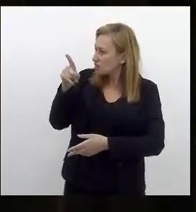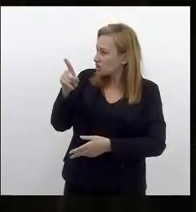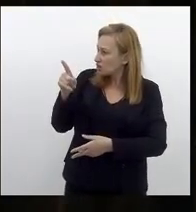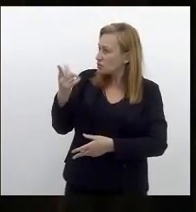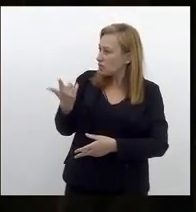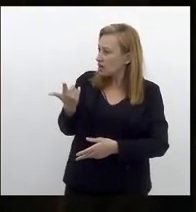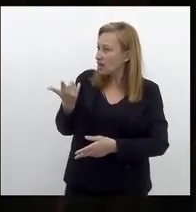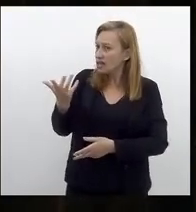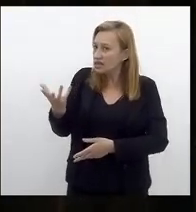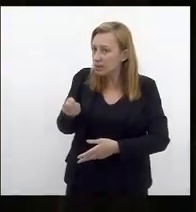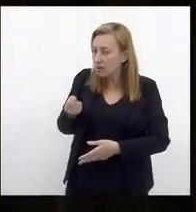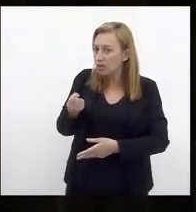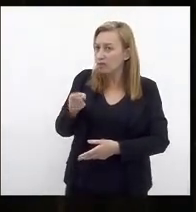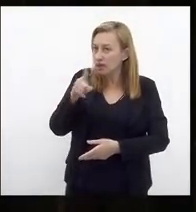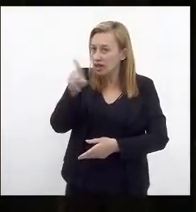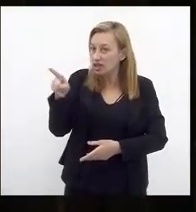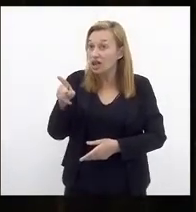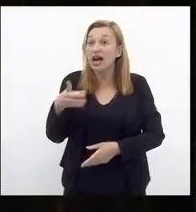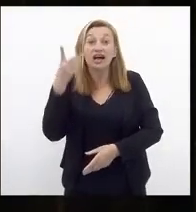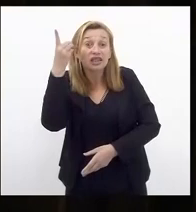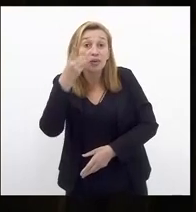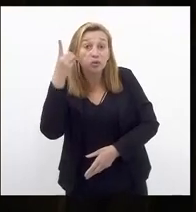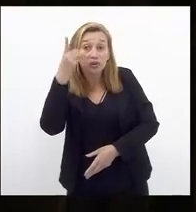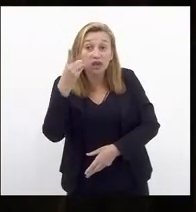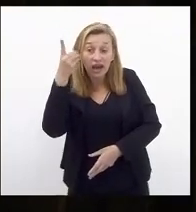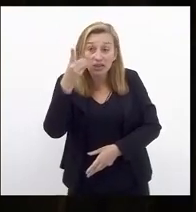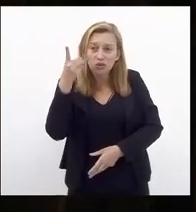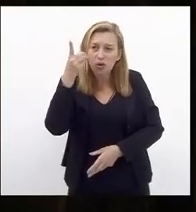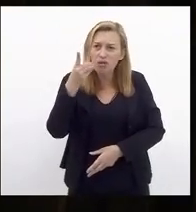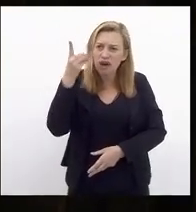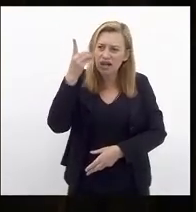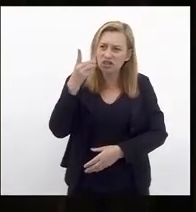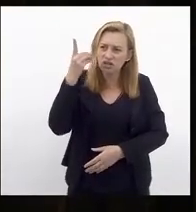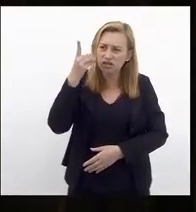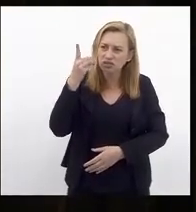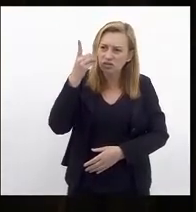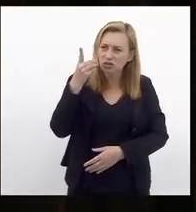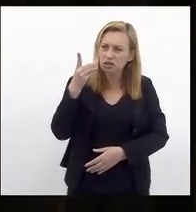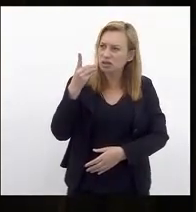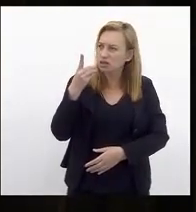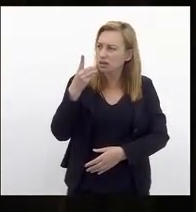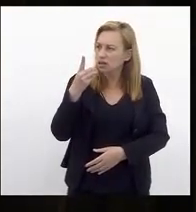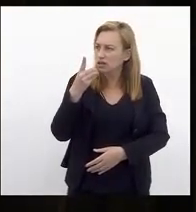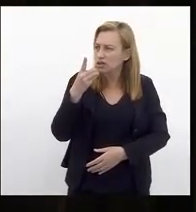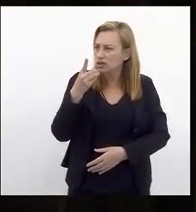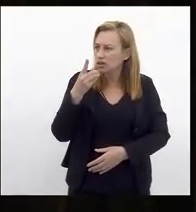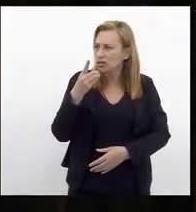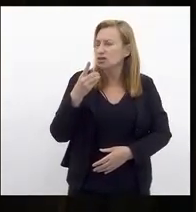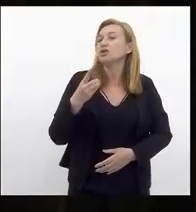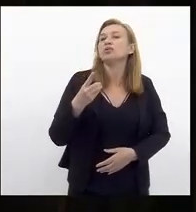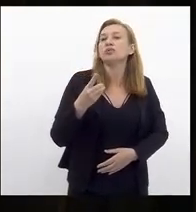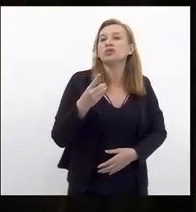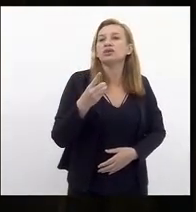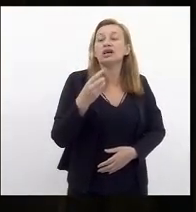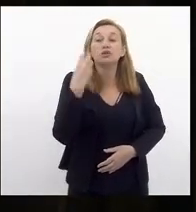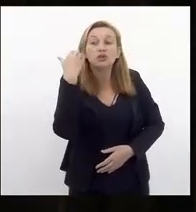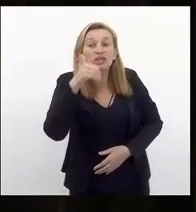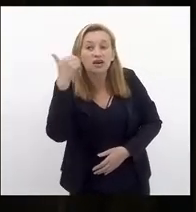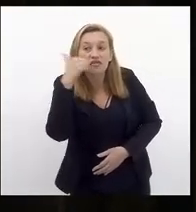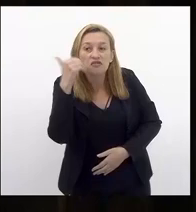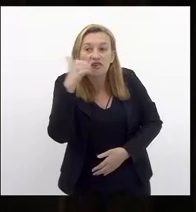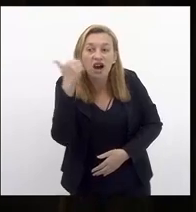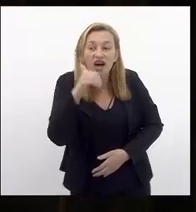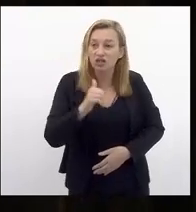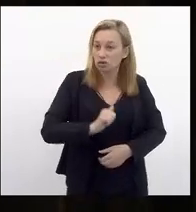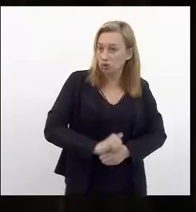refiro aos deputados covardes covardes que são que vieram aqui e amarelaram